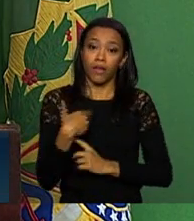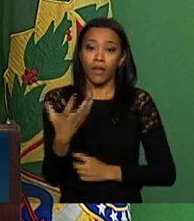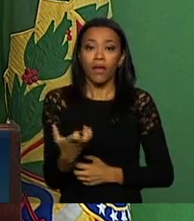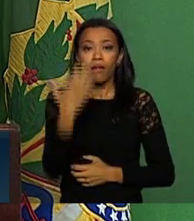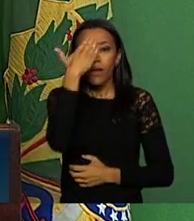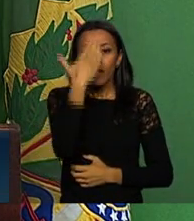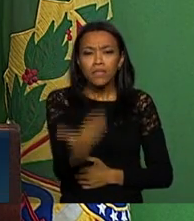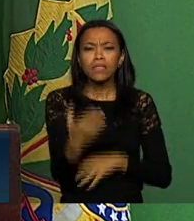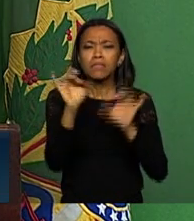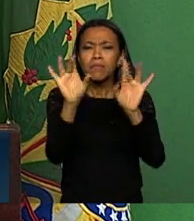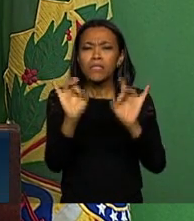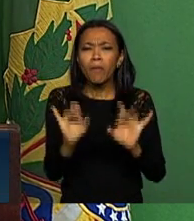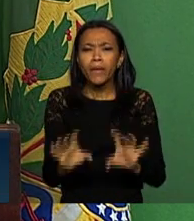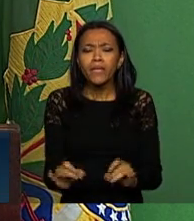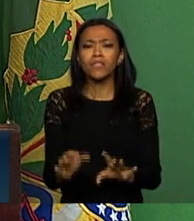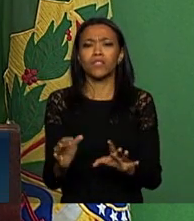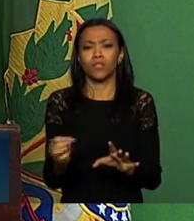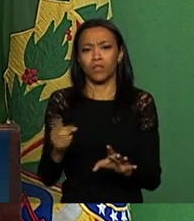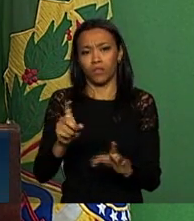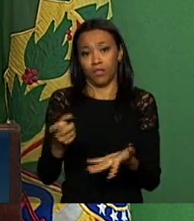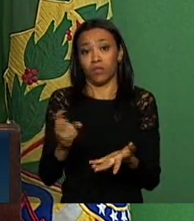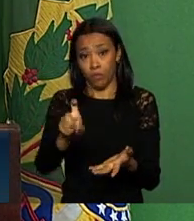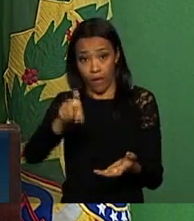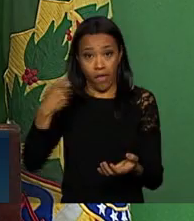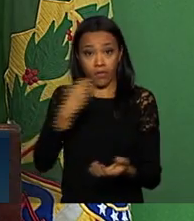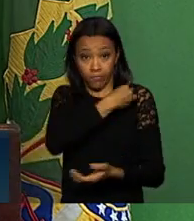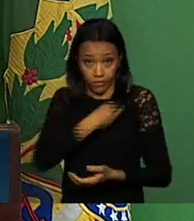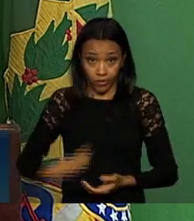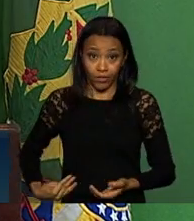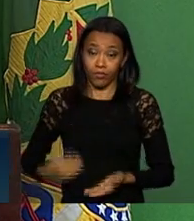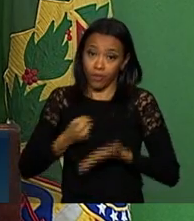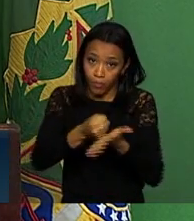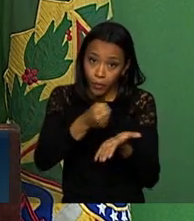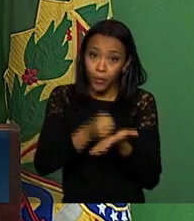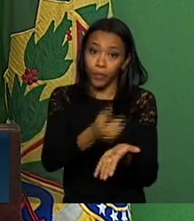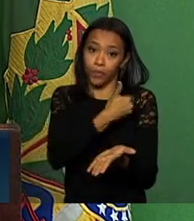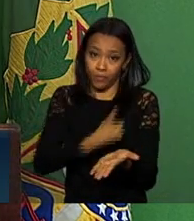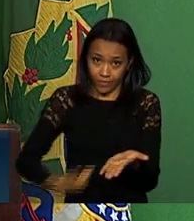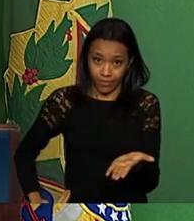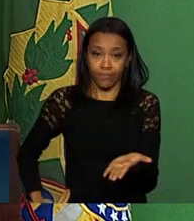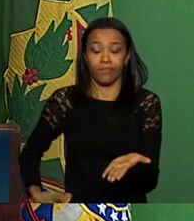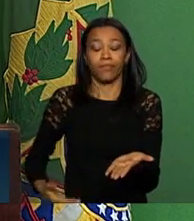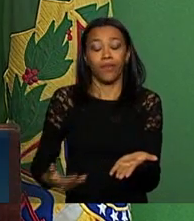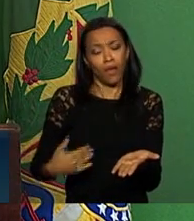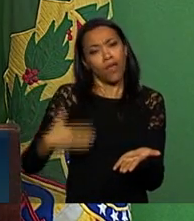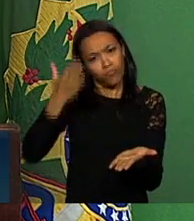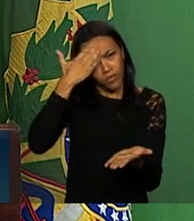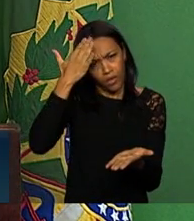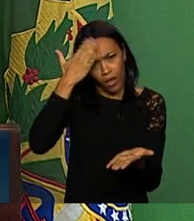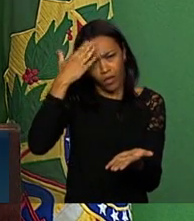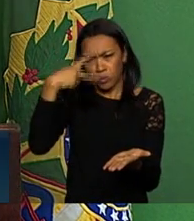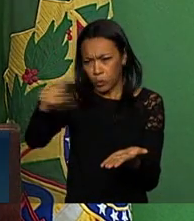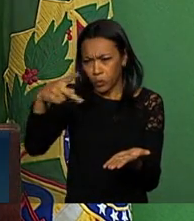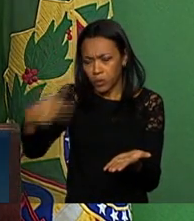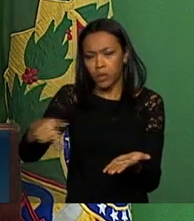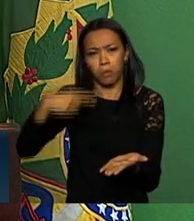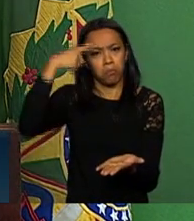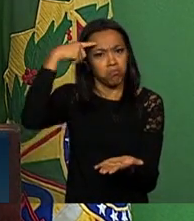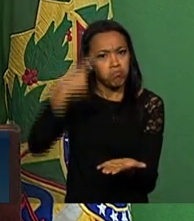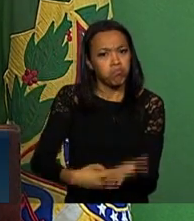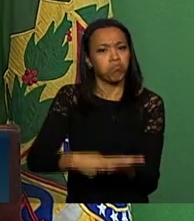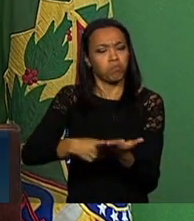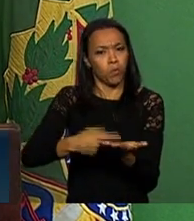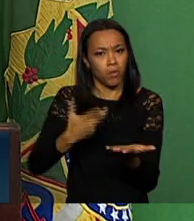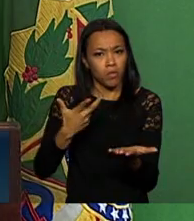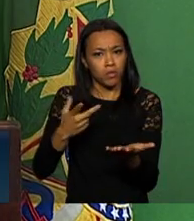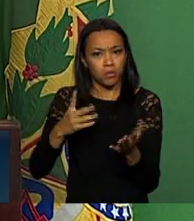especialmente aos ministros que deram sua contribuição ao governo sei que por sua competência e seu compromisso com o